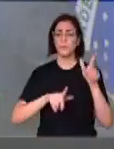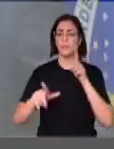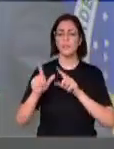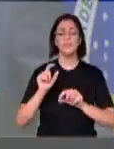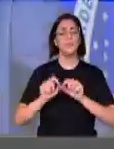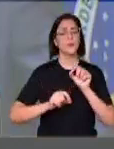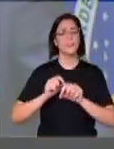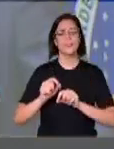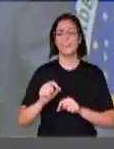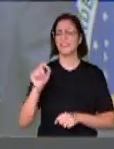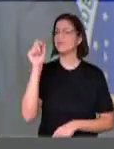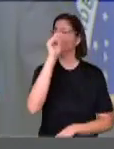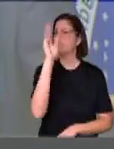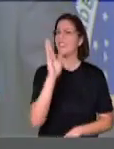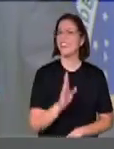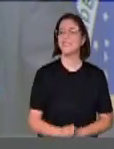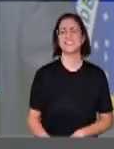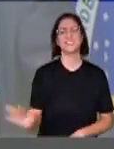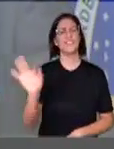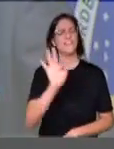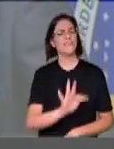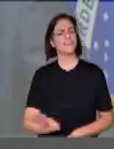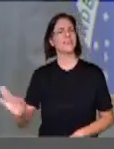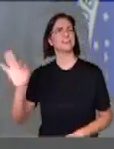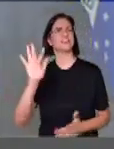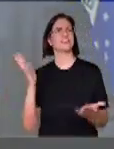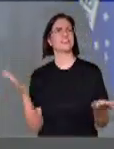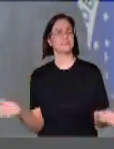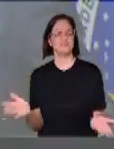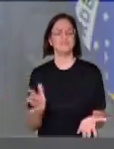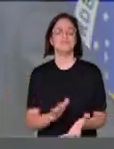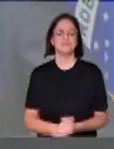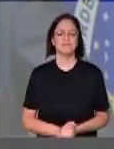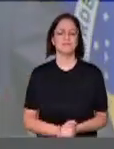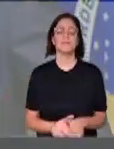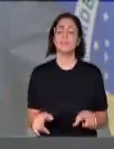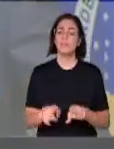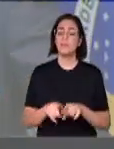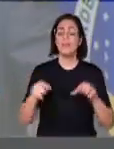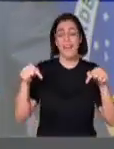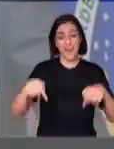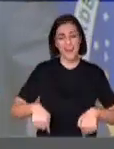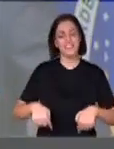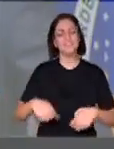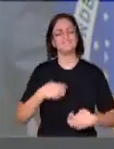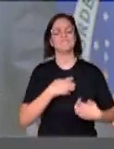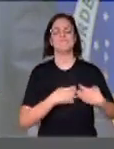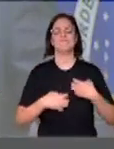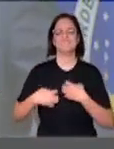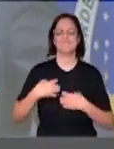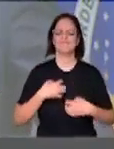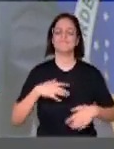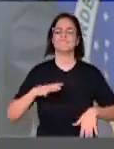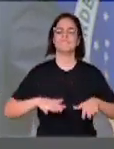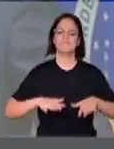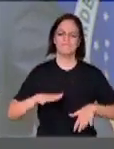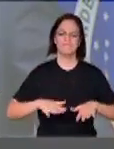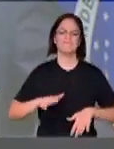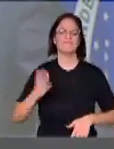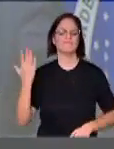nossa federação, e também o espaço de algumas angústias que aqui também se